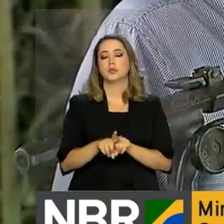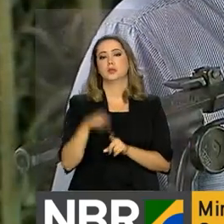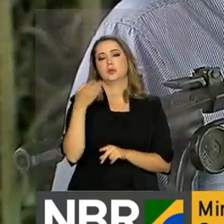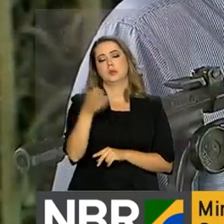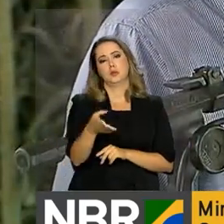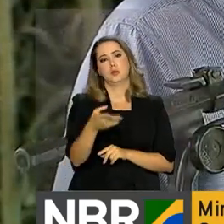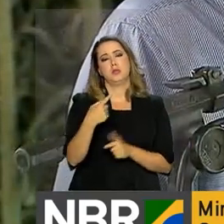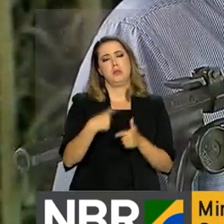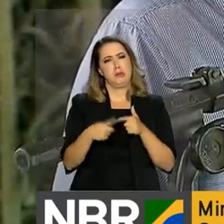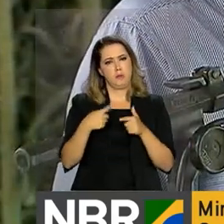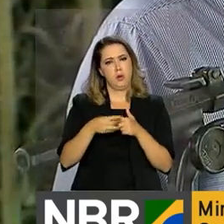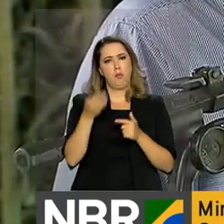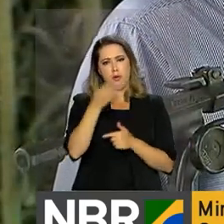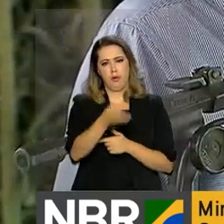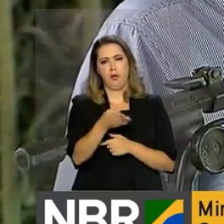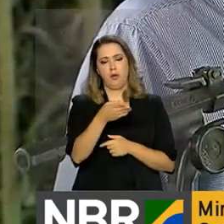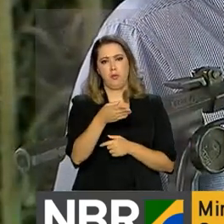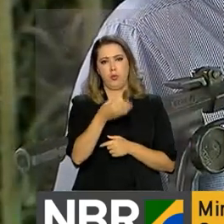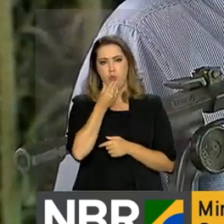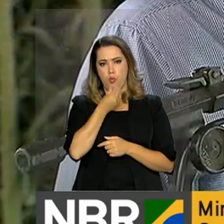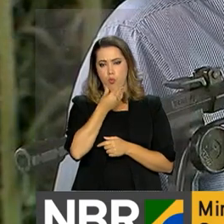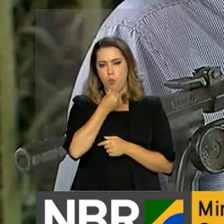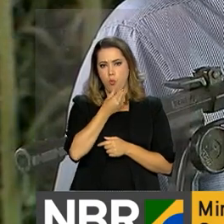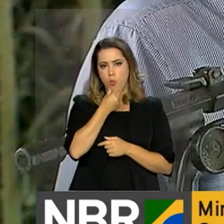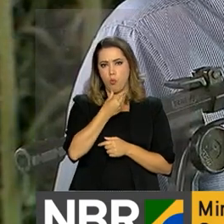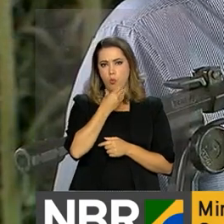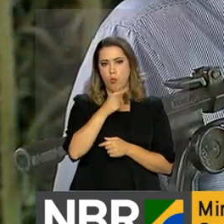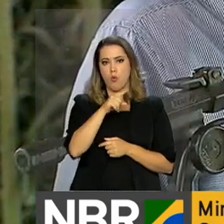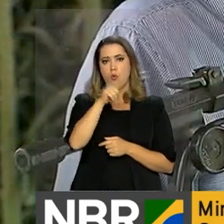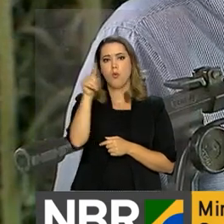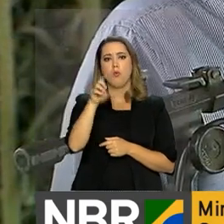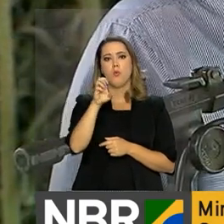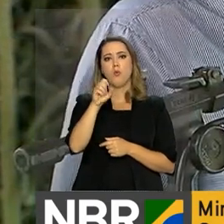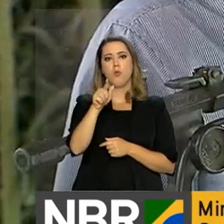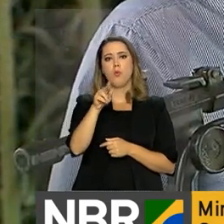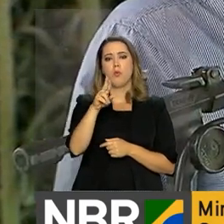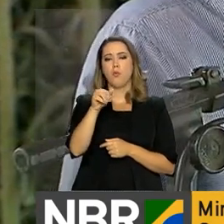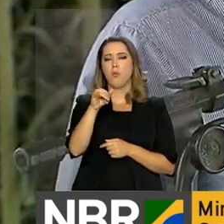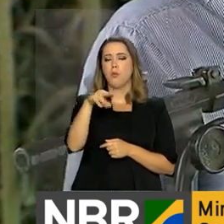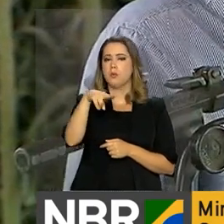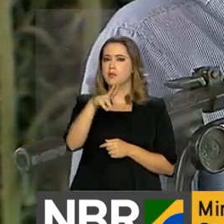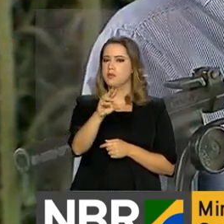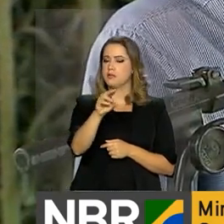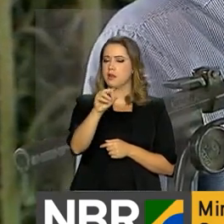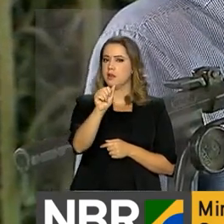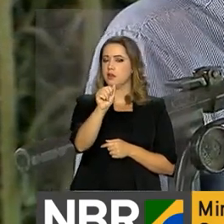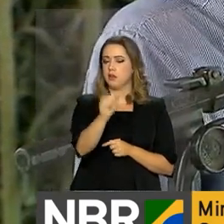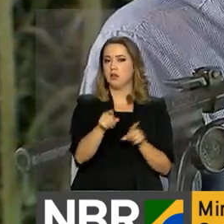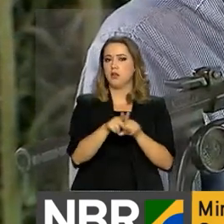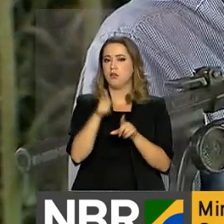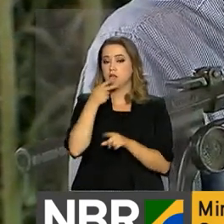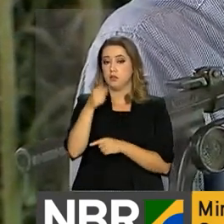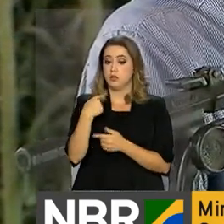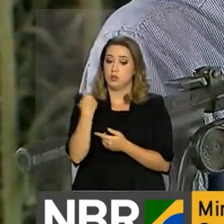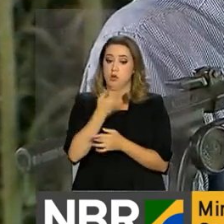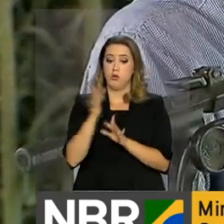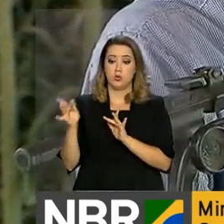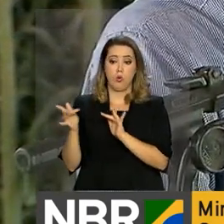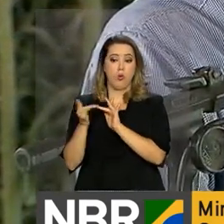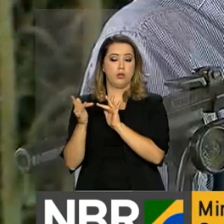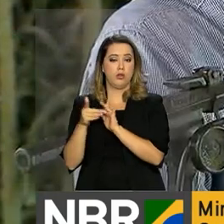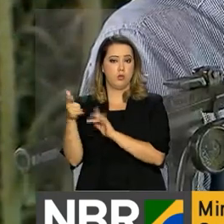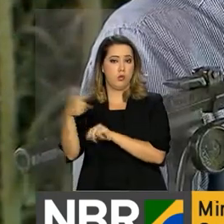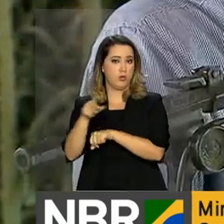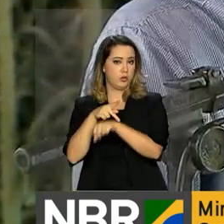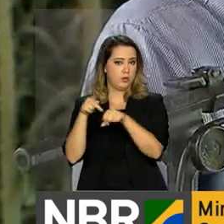Zequinha salientou. Eu acho que nós todos que estamos na atividade pública, quando mantivermos contato com os estados estrangeiros e o ministro